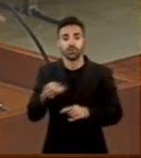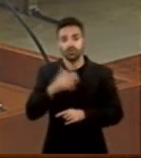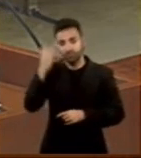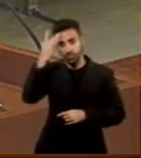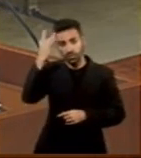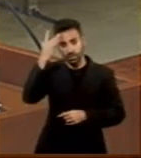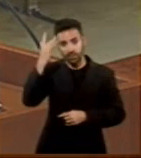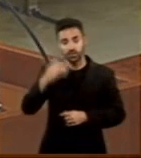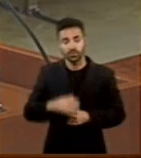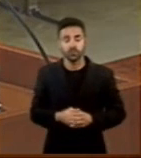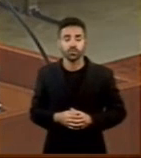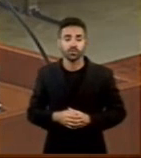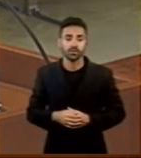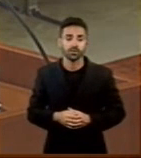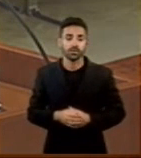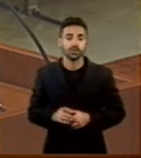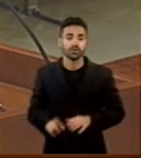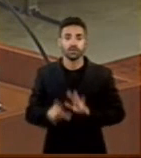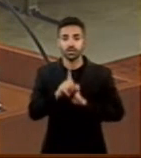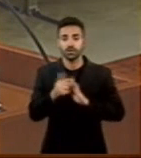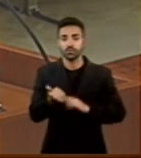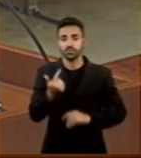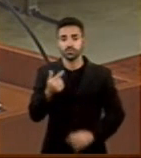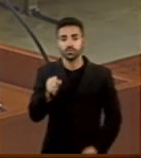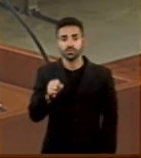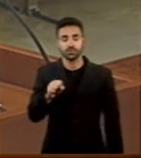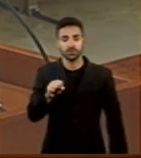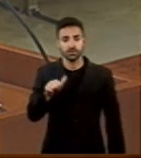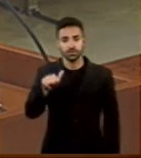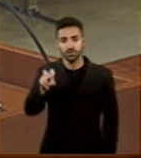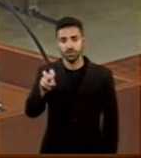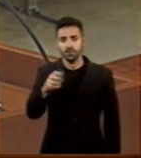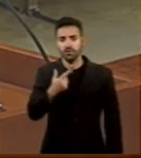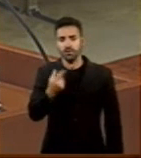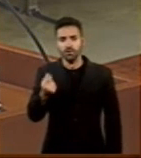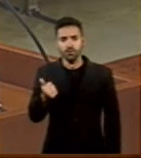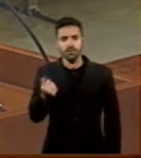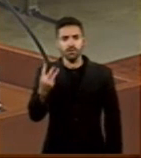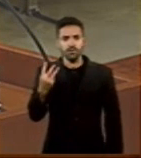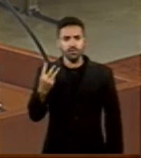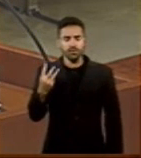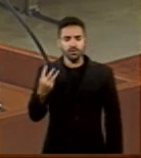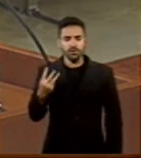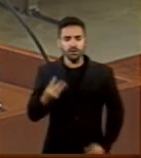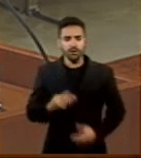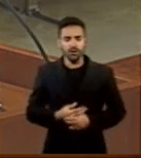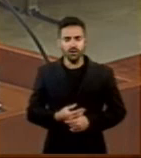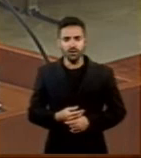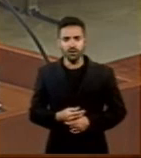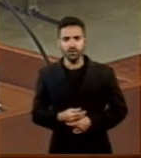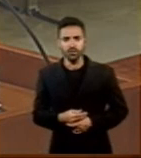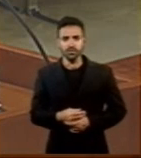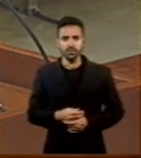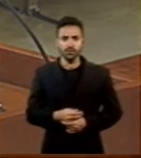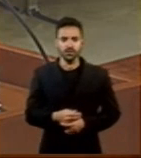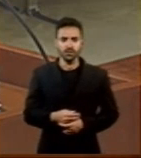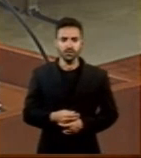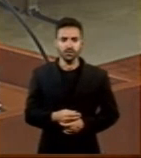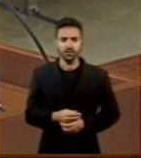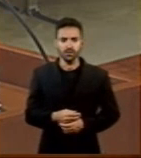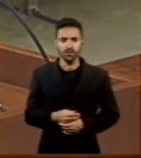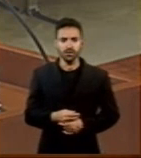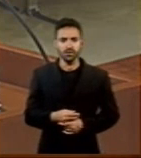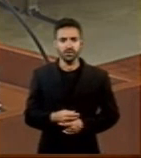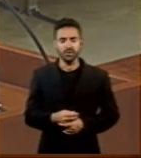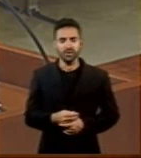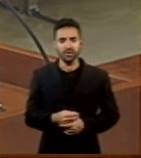e ratificada pela Lei 12.815 de 2013. Portanto, não há mais falar